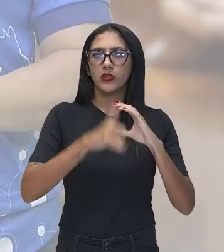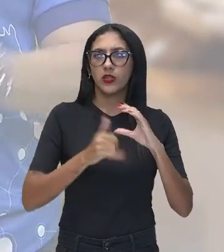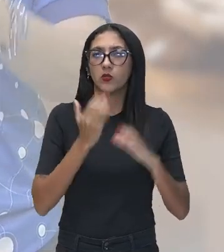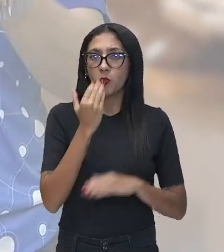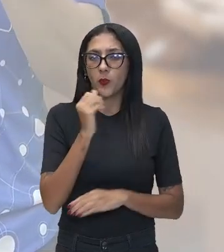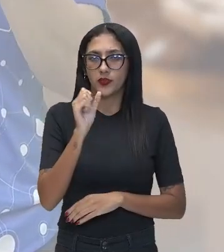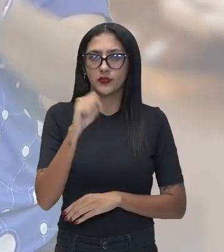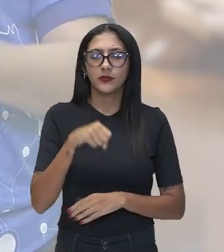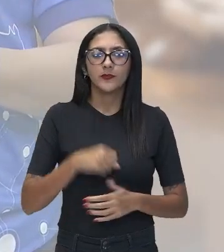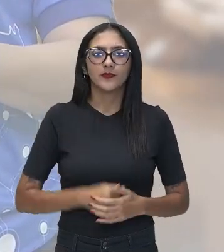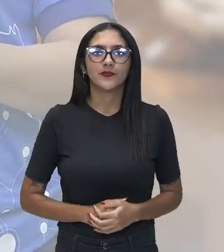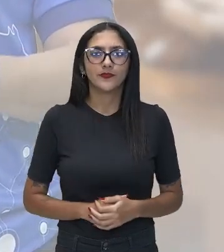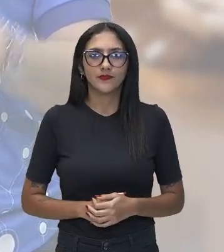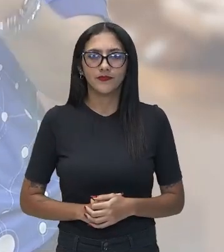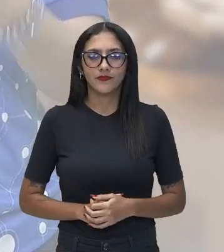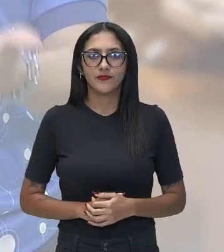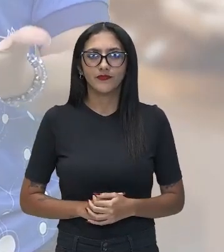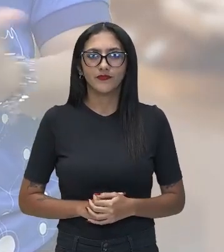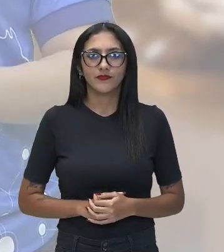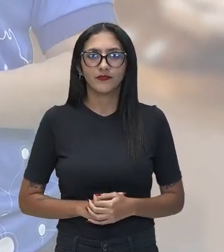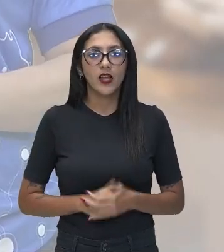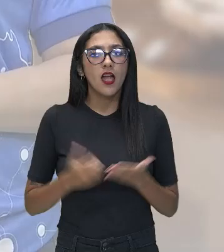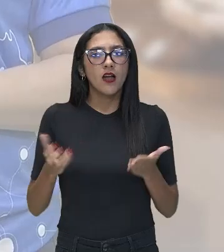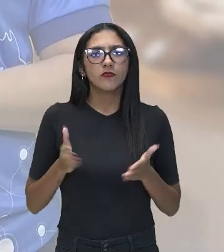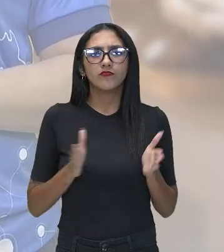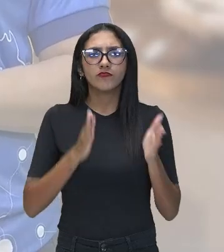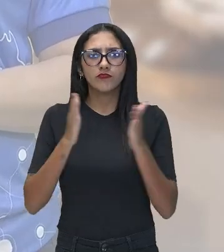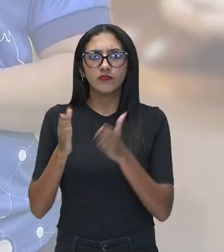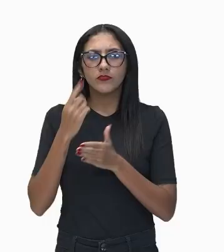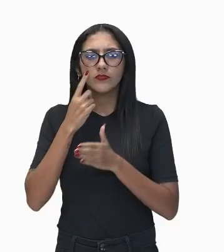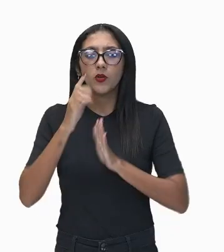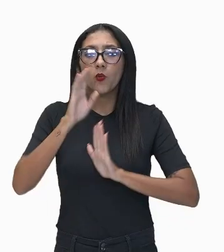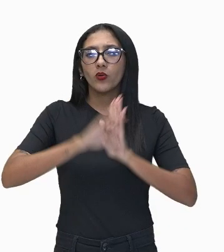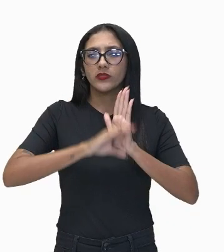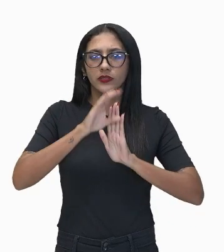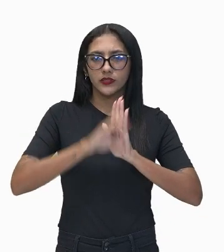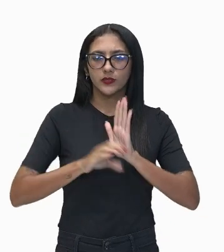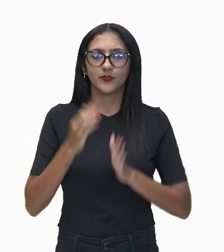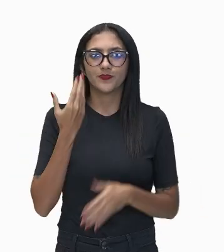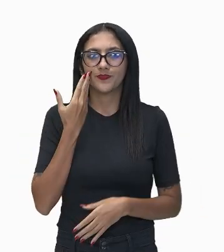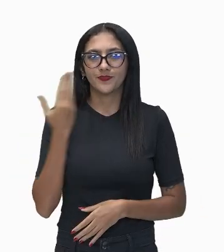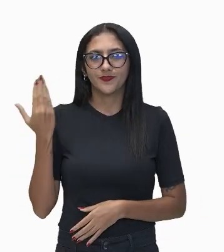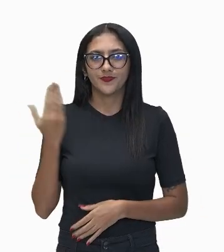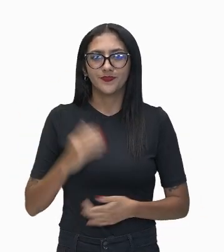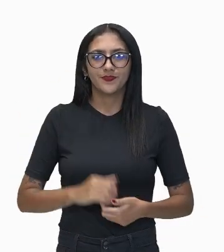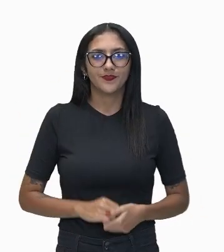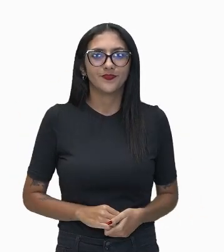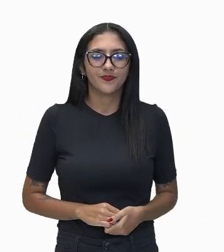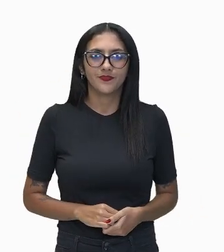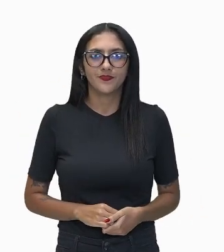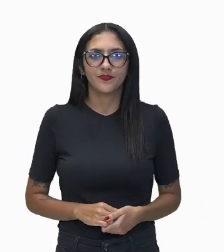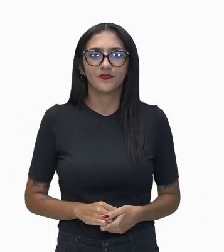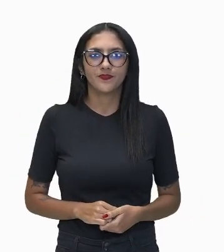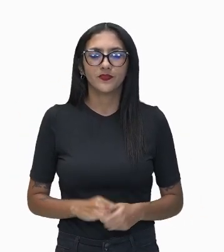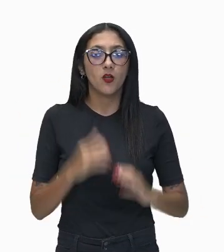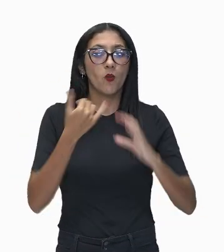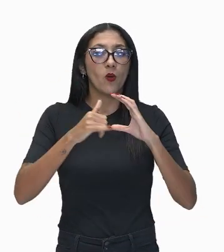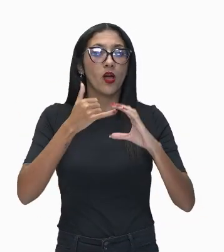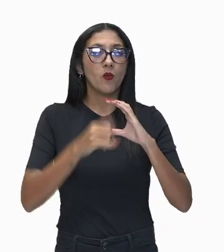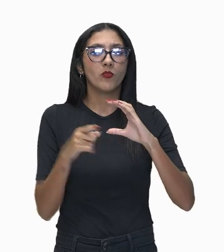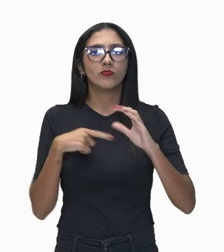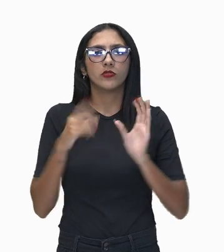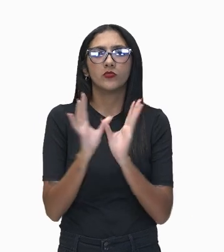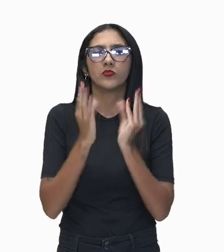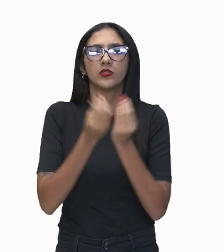Mas agora, voltando aqui para a química, vamos ver o conceito de carboidratos? Os carboidratos são compostos que